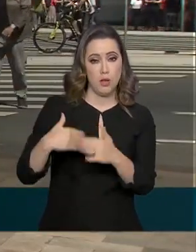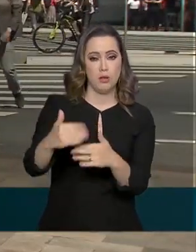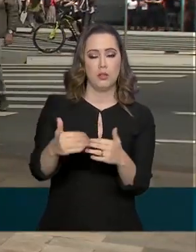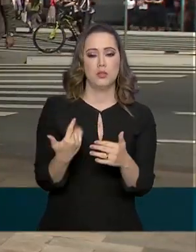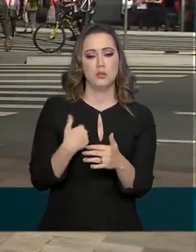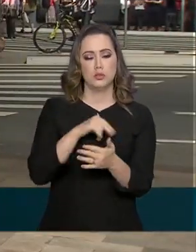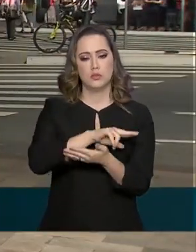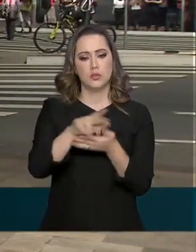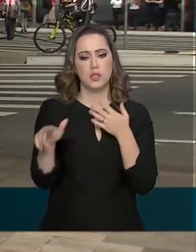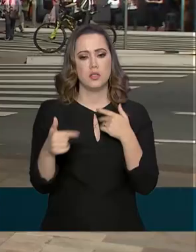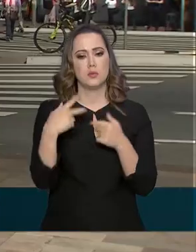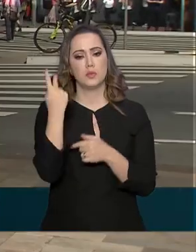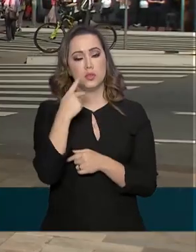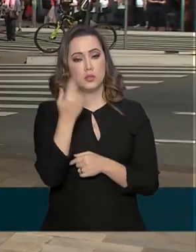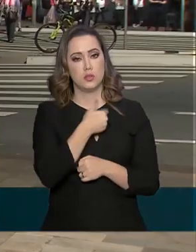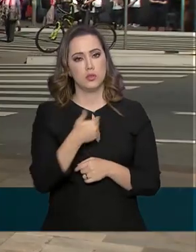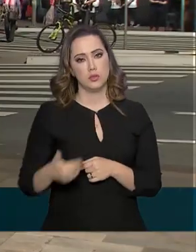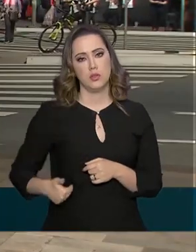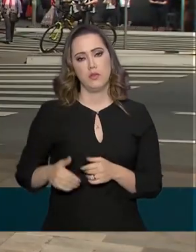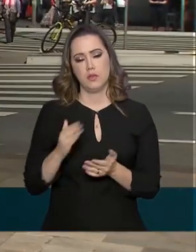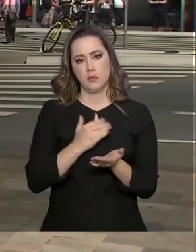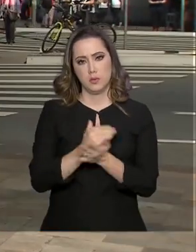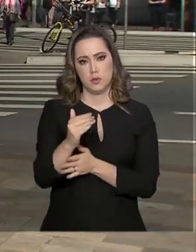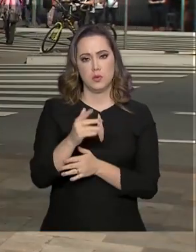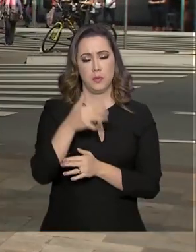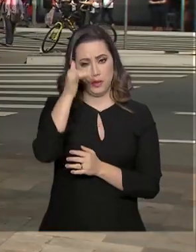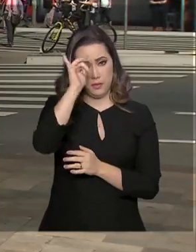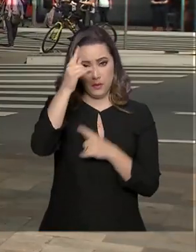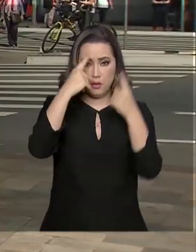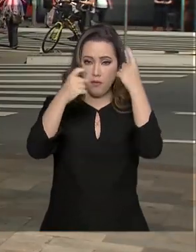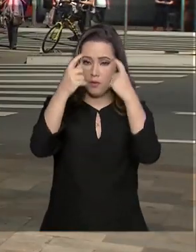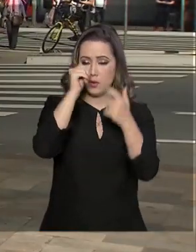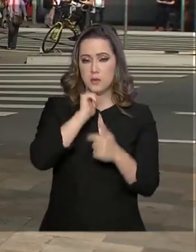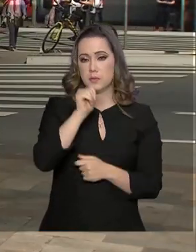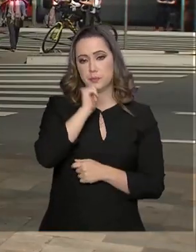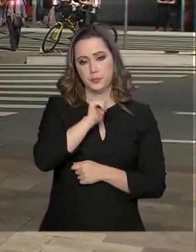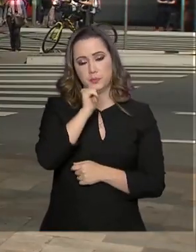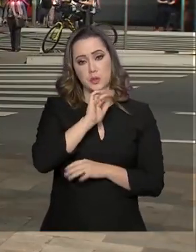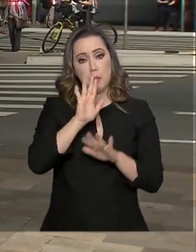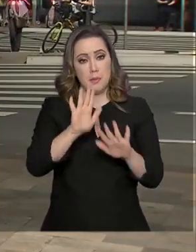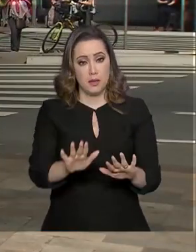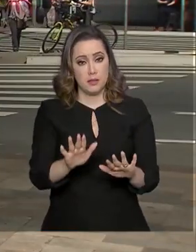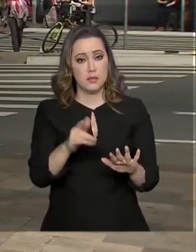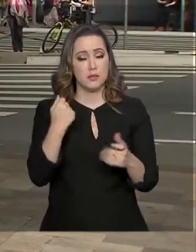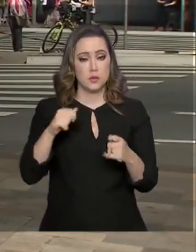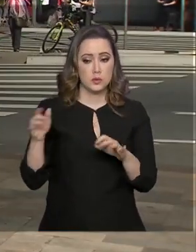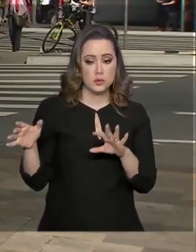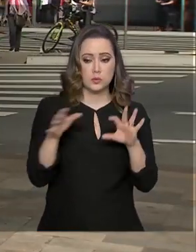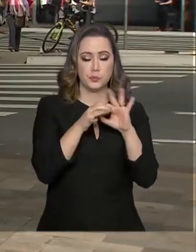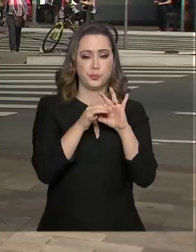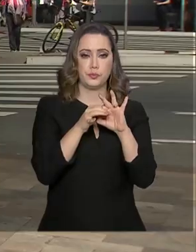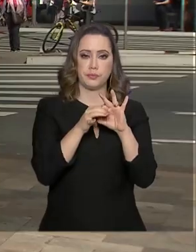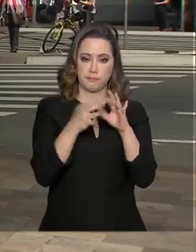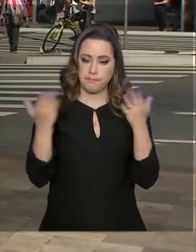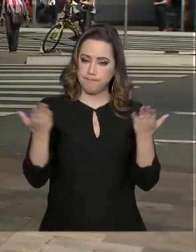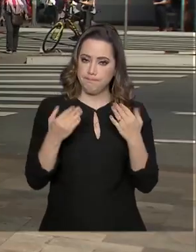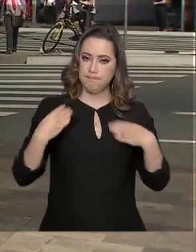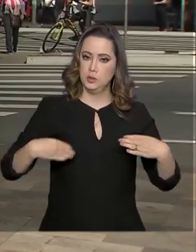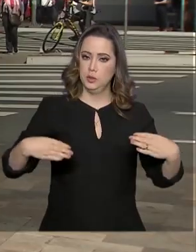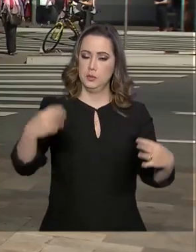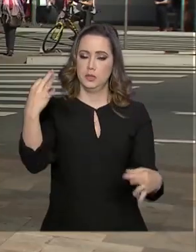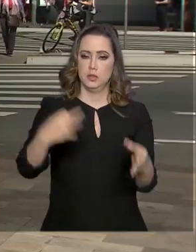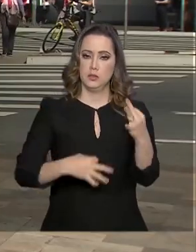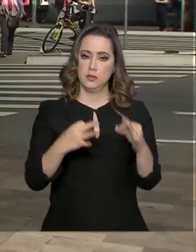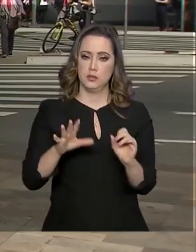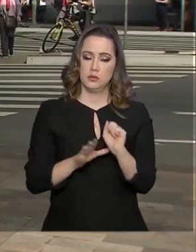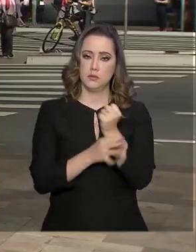implementadas para se combater a violência contra a mulher. Mas elas nem sempre puderam ser articuladas. Por isso, o Ministério da Justiça e